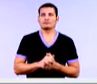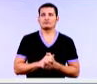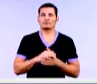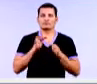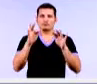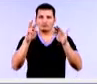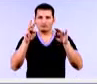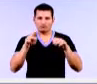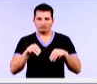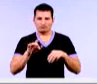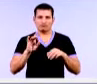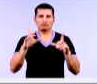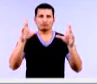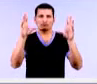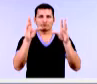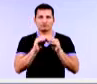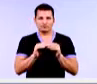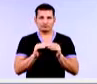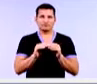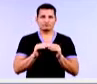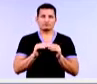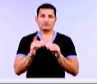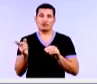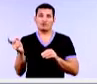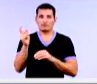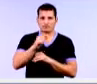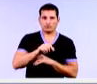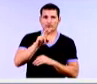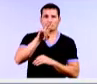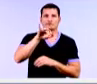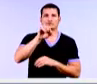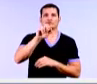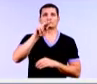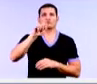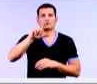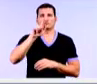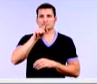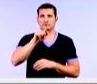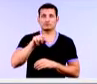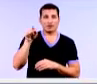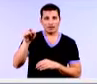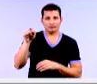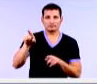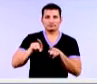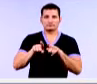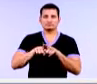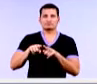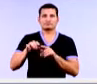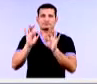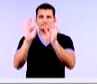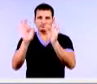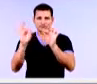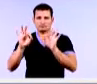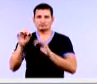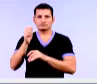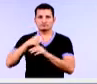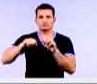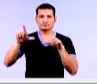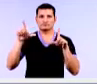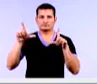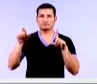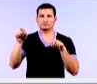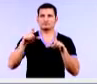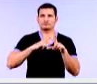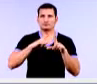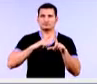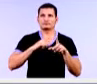fecha essa janela para voltar ao Visual G. E olha aqui ele executando aqui no console. Início da execução, qual o seu nome? Eu dei o meu